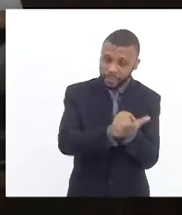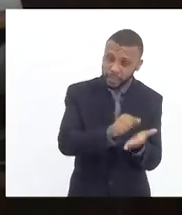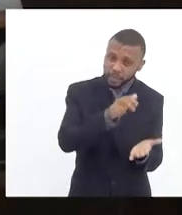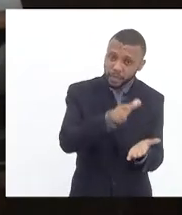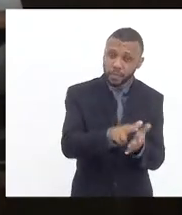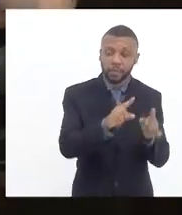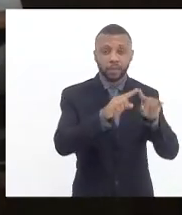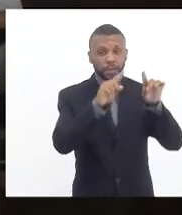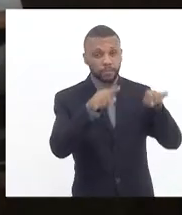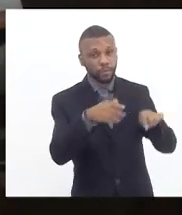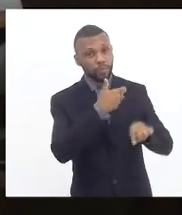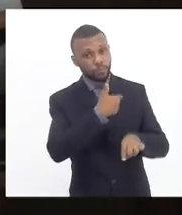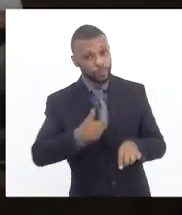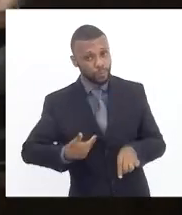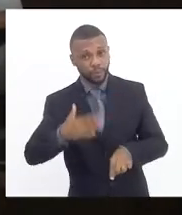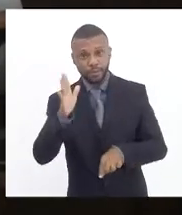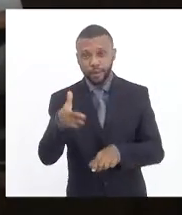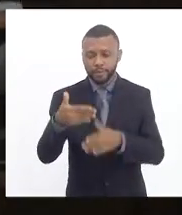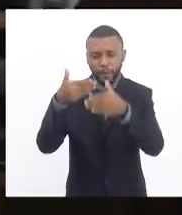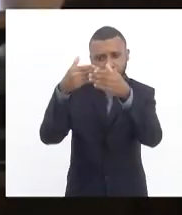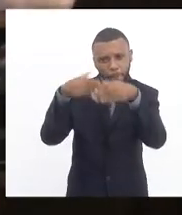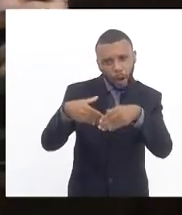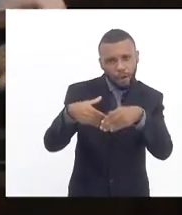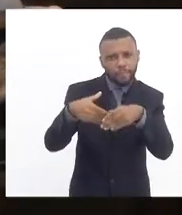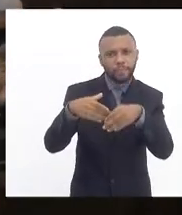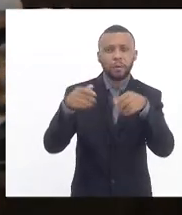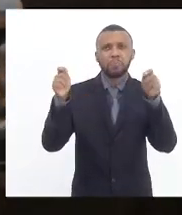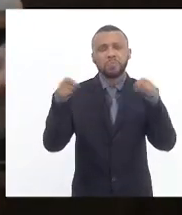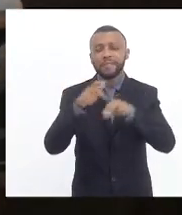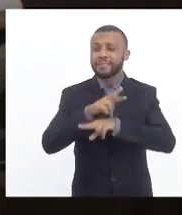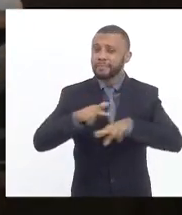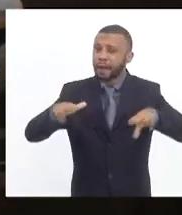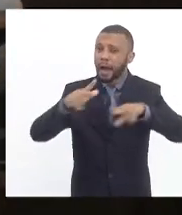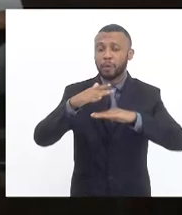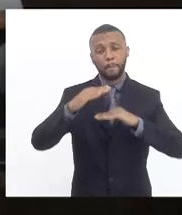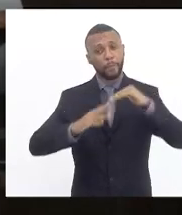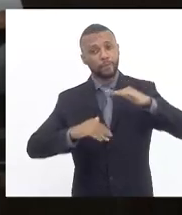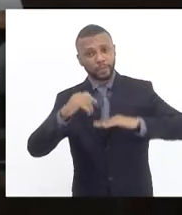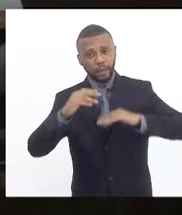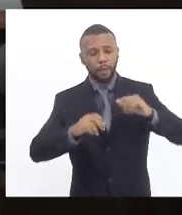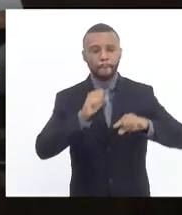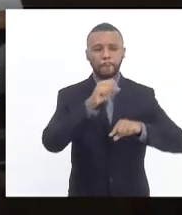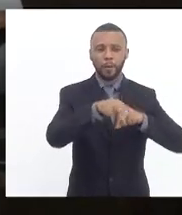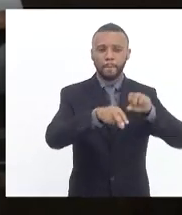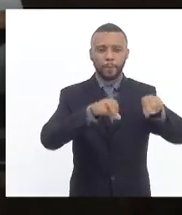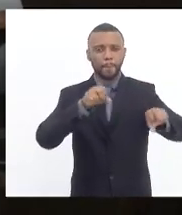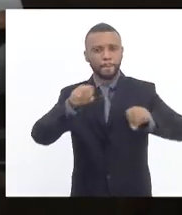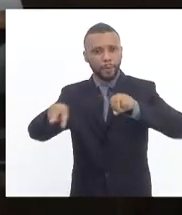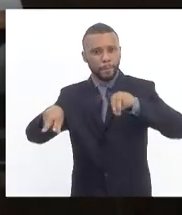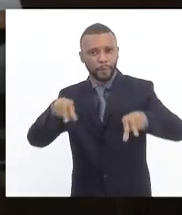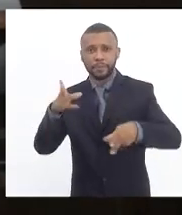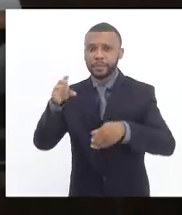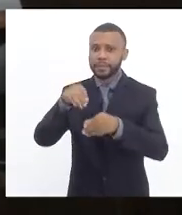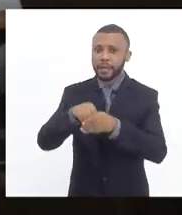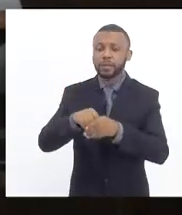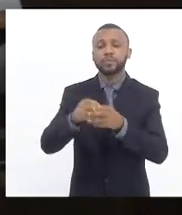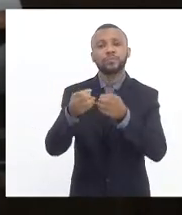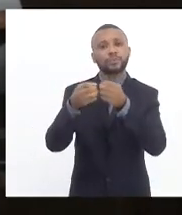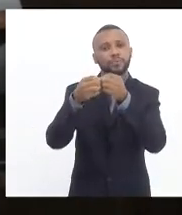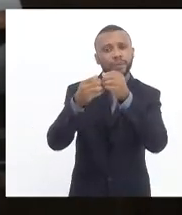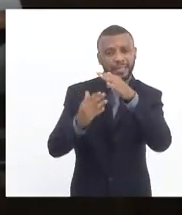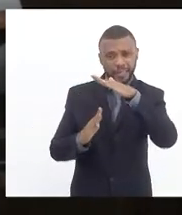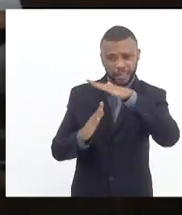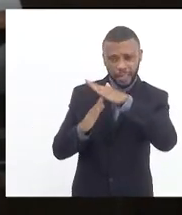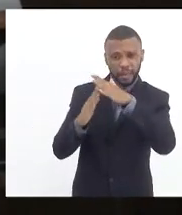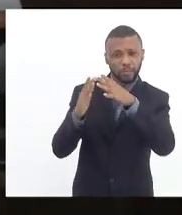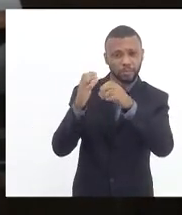servidores que fizeram o concurso e que entrar nas mais diferentes carreiras nas mais diferentes carreiras dentro de um plano de cargos do